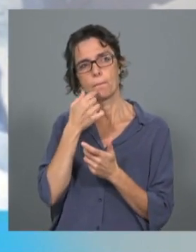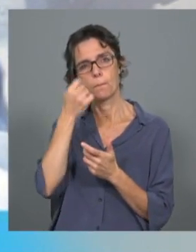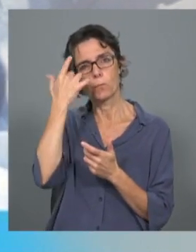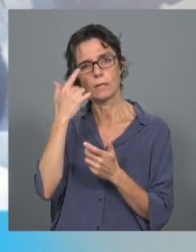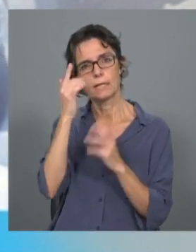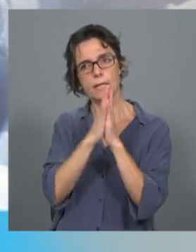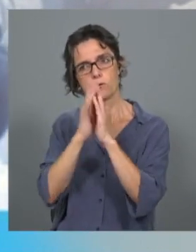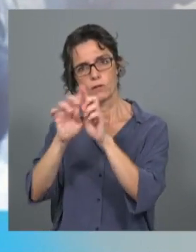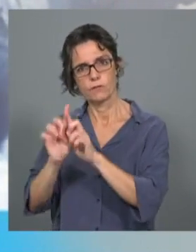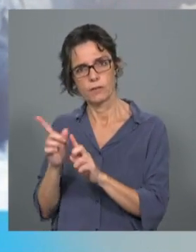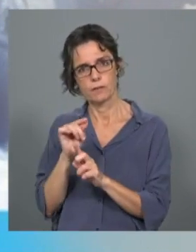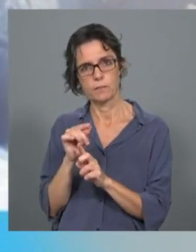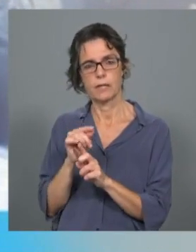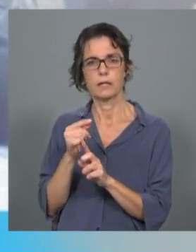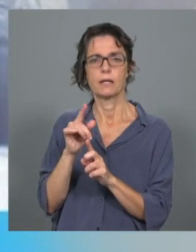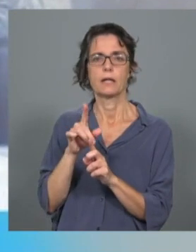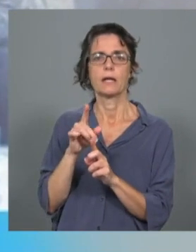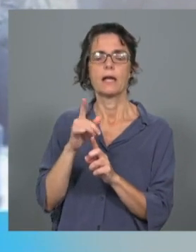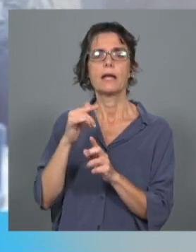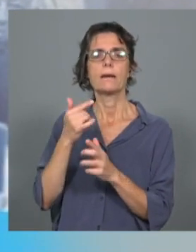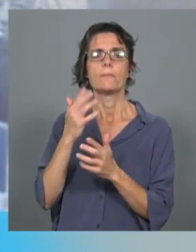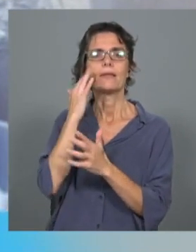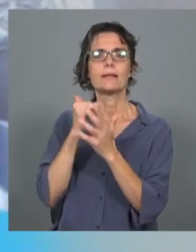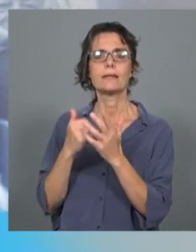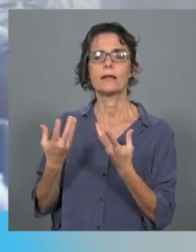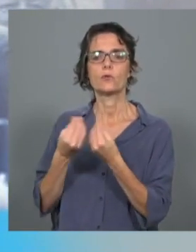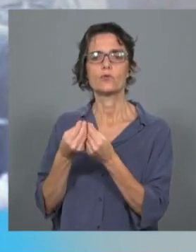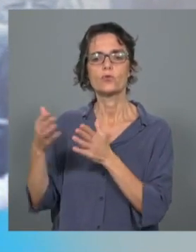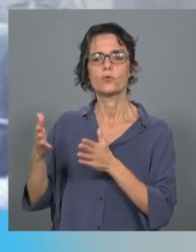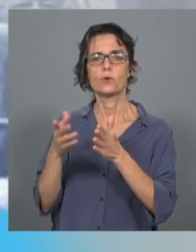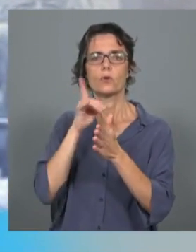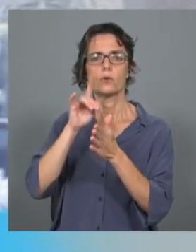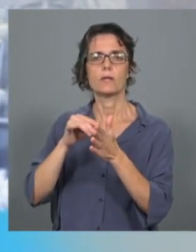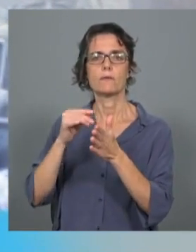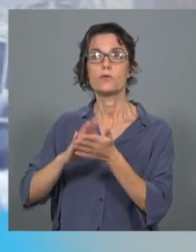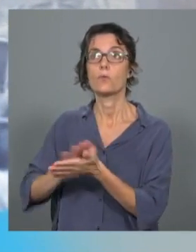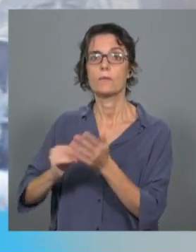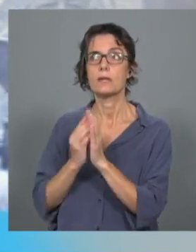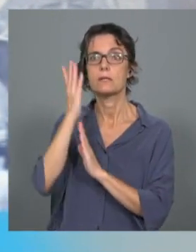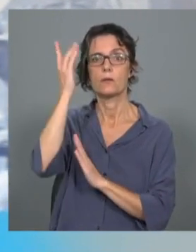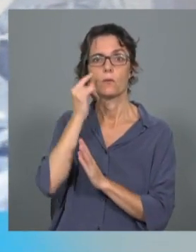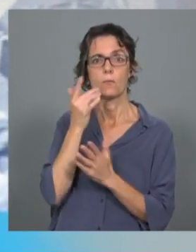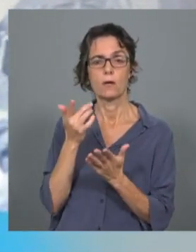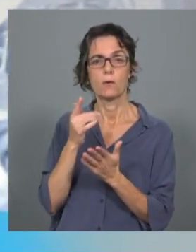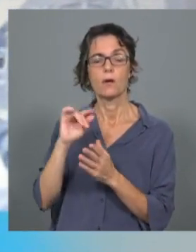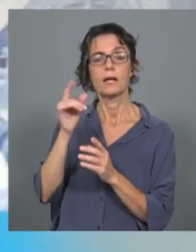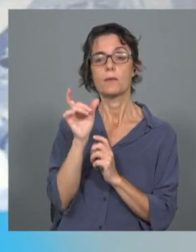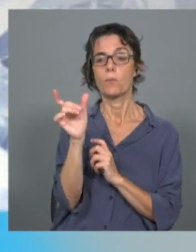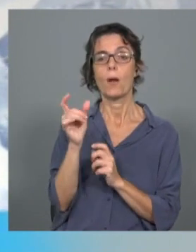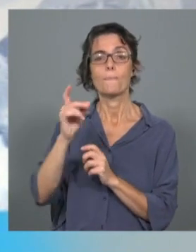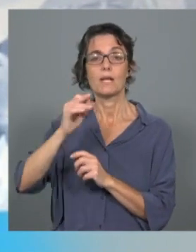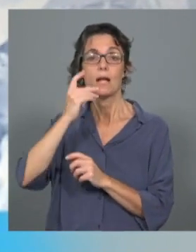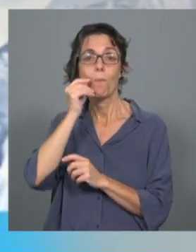reconstruir-se e reorientar-se a partir do pai, e depois a segunda palavra é orientar-se e reorientar-se a partir do pão. da